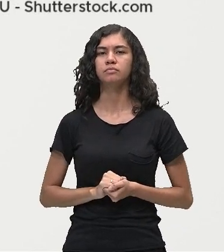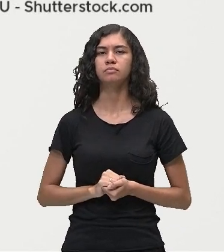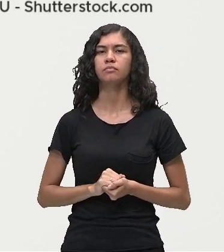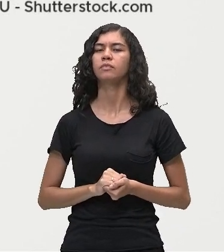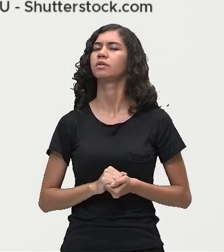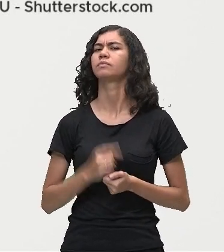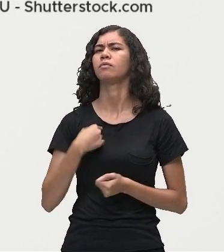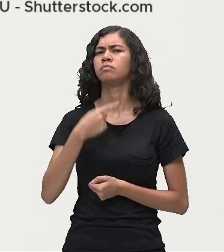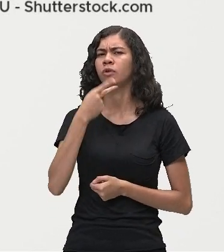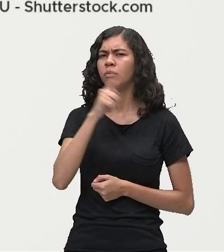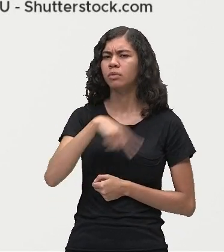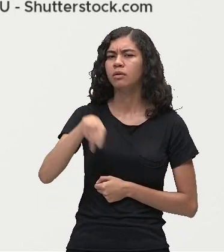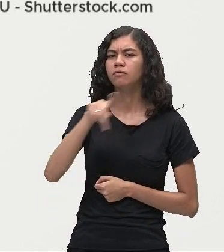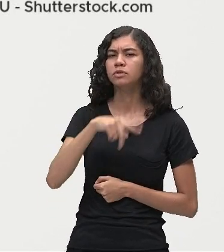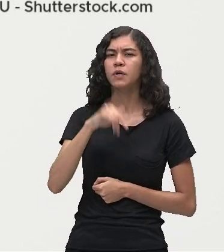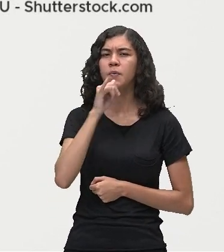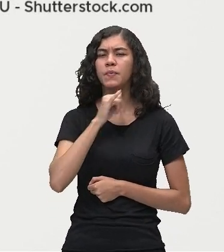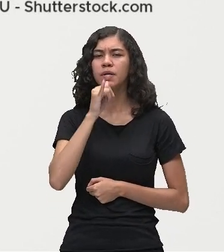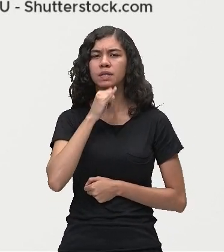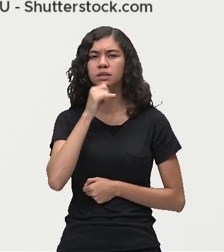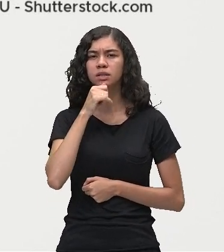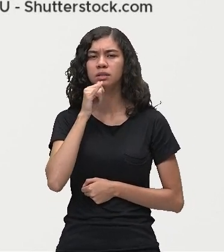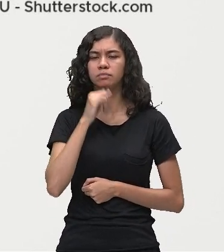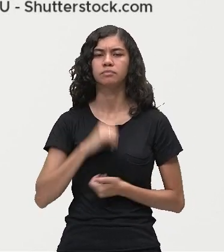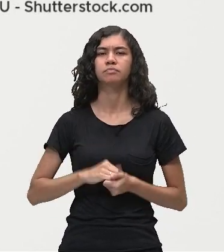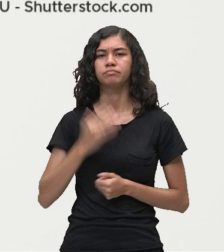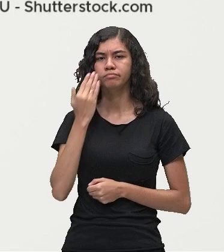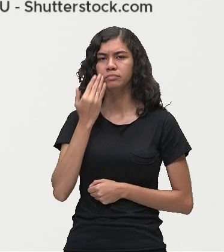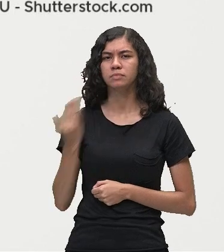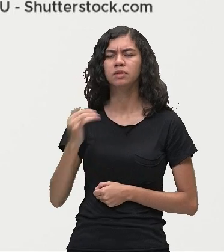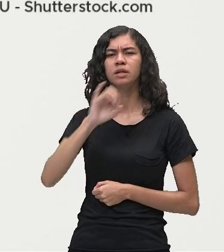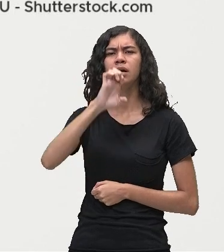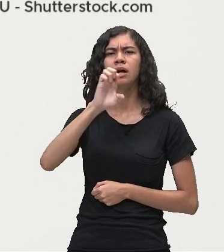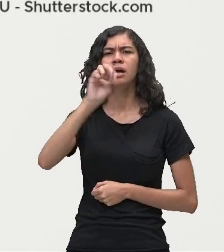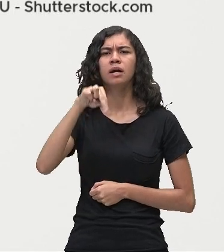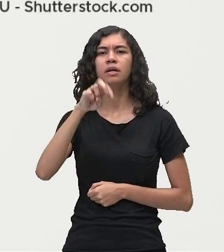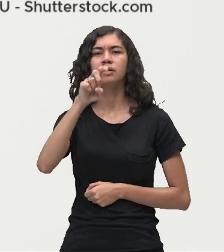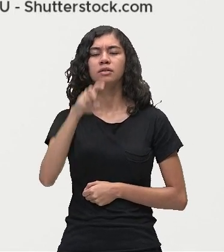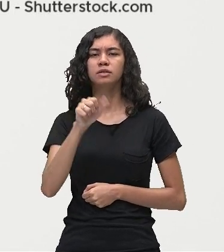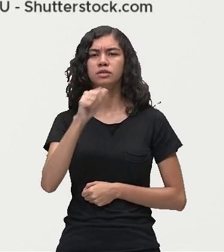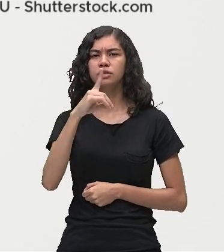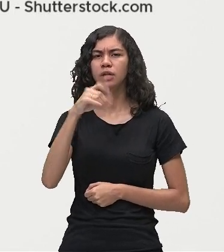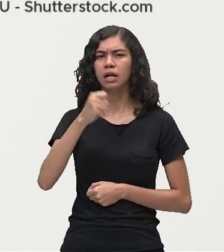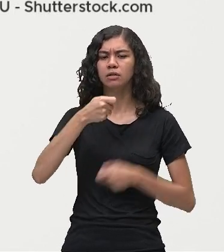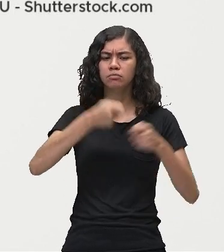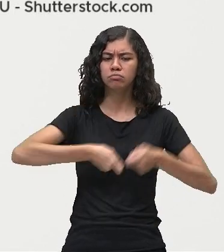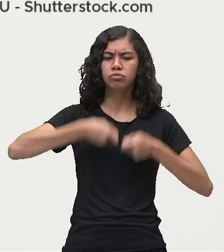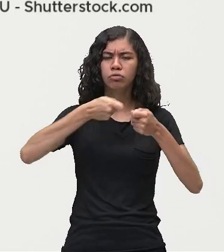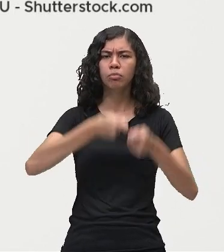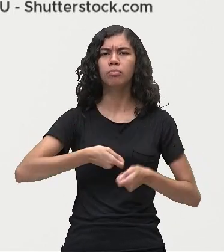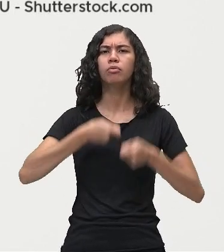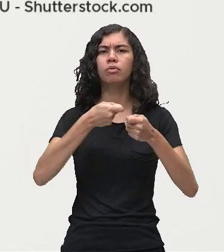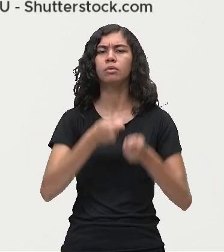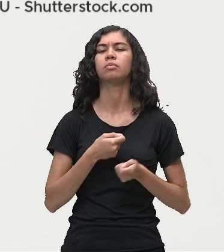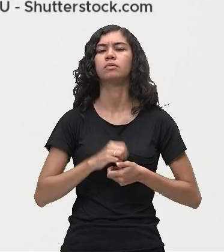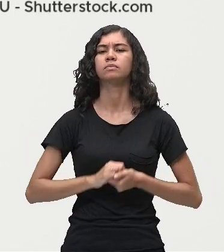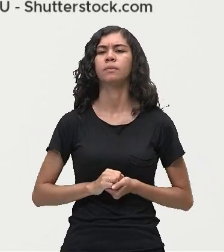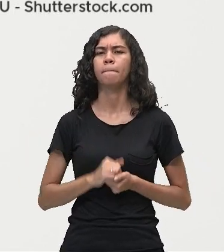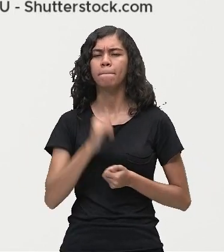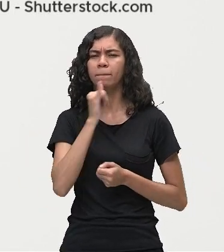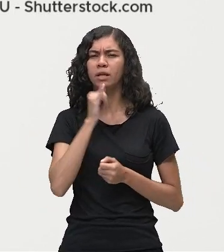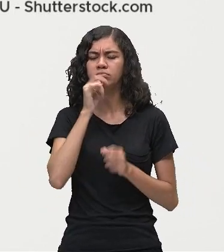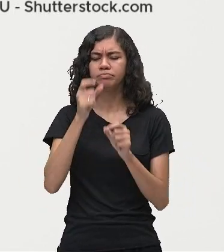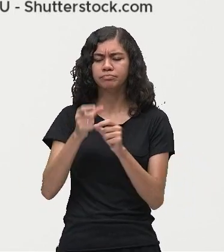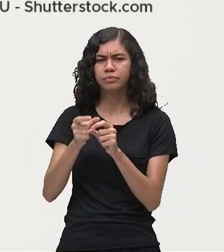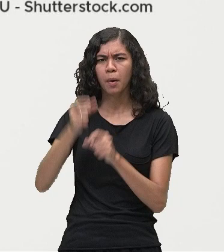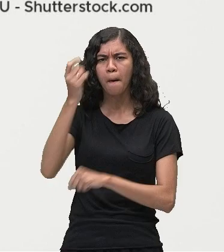citei, por exemplo, o cabo da enxada, né? Que é o cabo da enxada. O que que a gente põe no cabo da enxada para ele